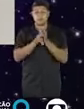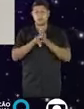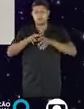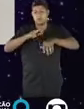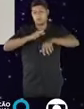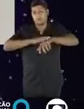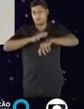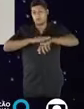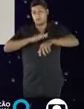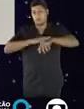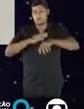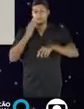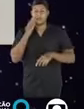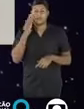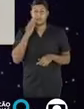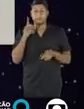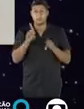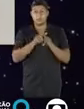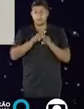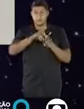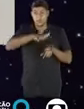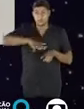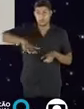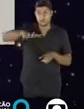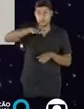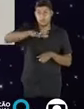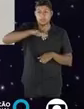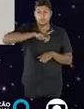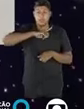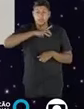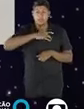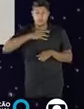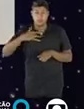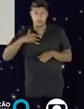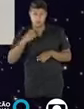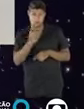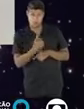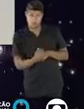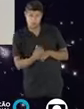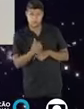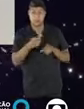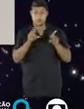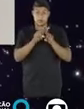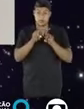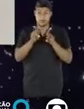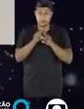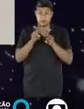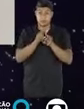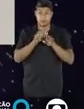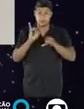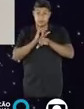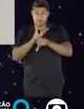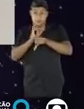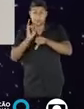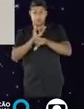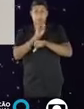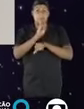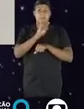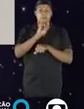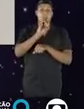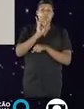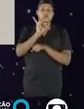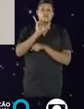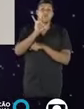né? E alimentos regionais também, para termos mais saúde e poder ter esses compostos bioativos presentes